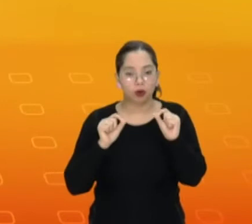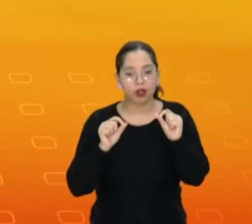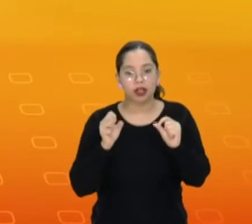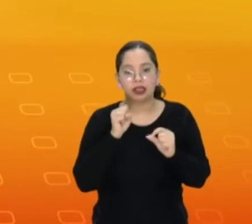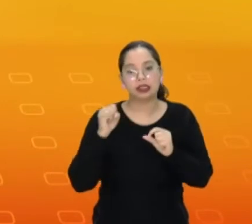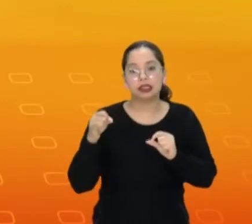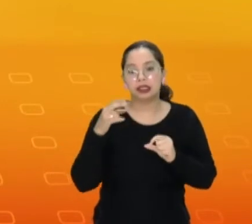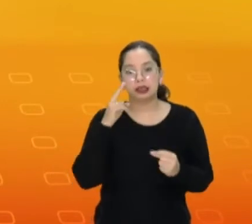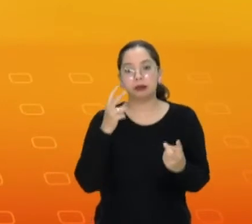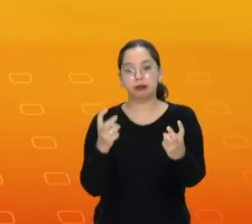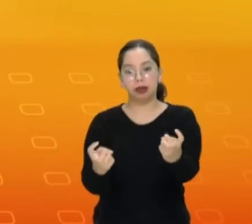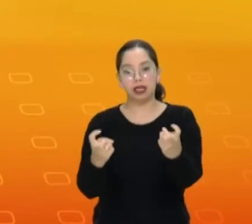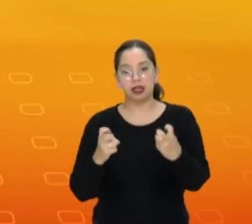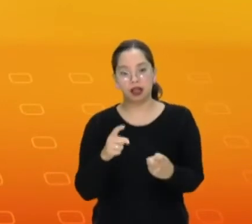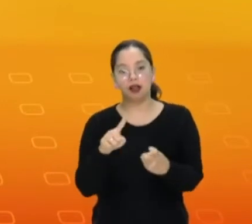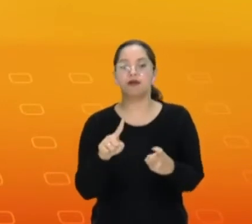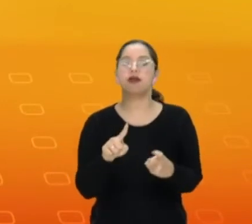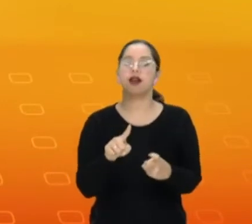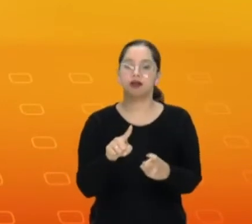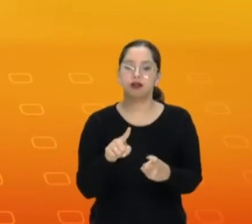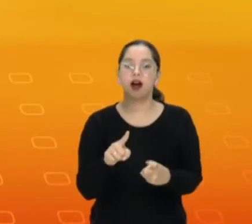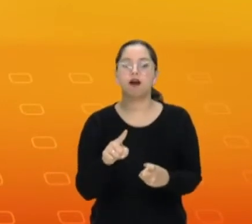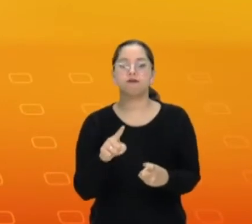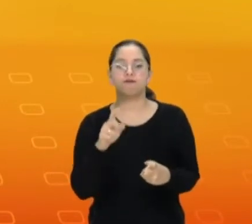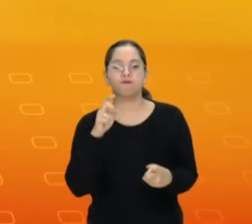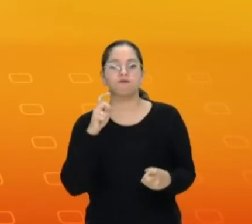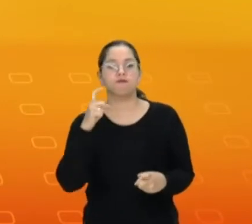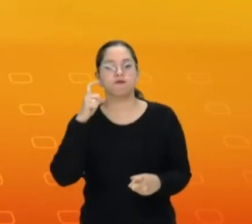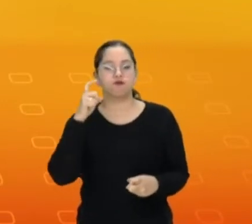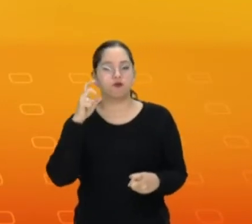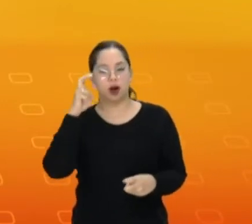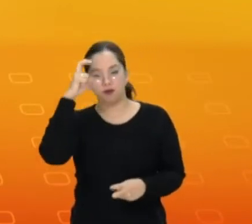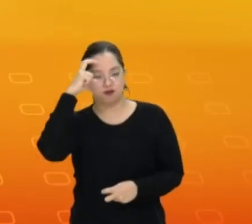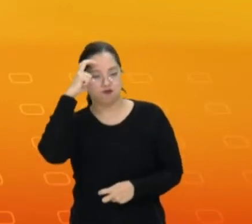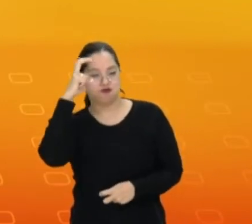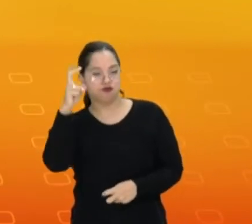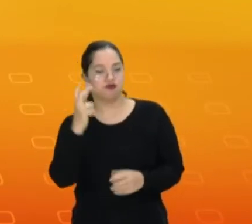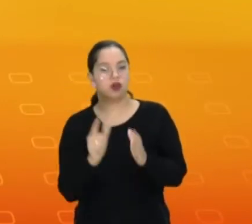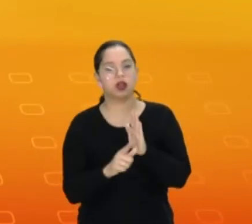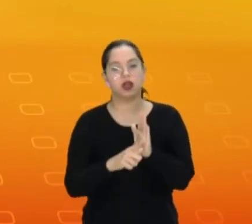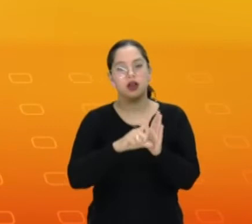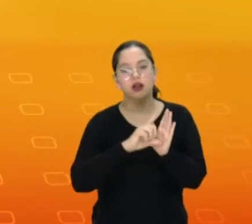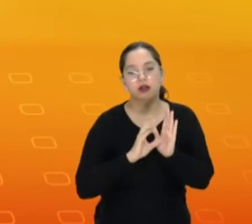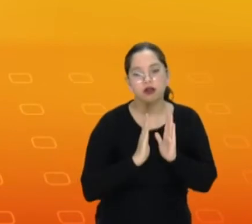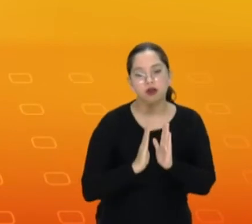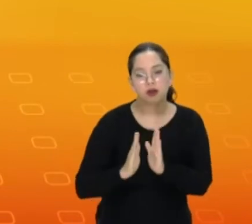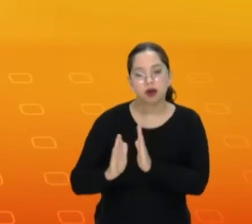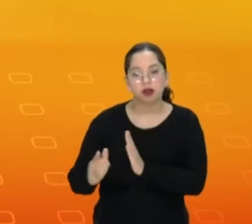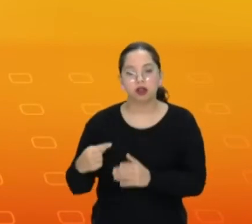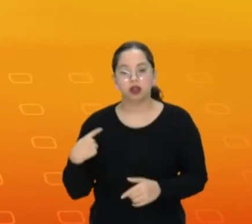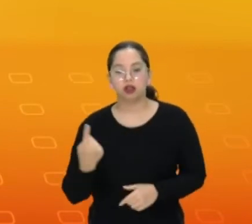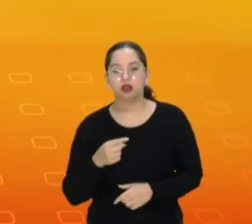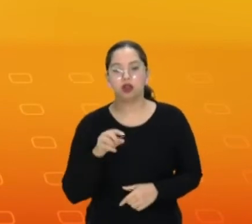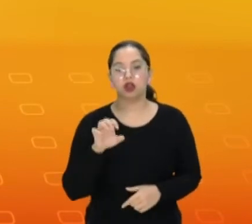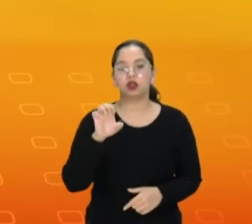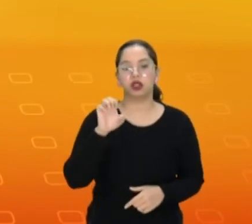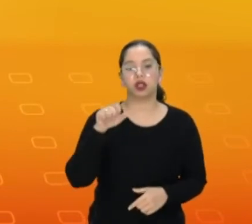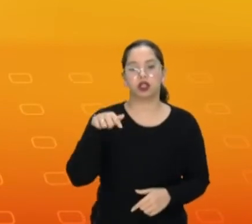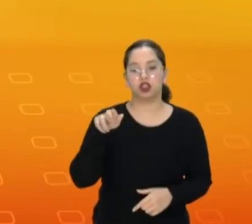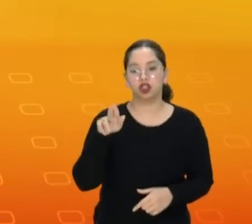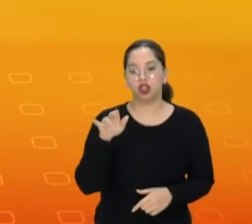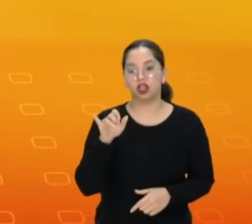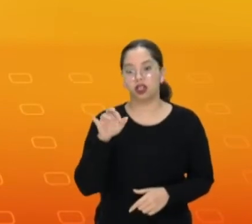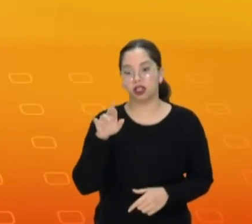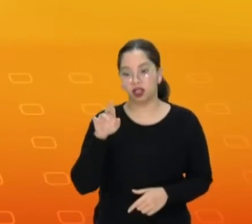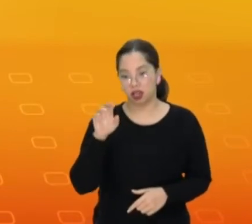Geral de quem trabalha em novo né Então tá lá o meu almoço engenheiro de sistemas de televisão